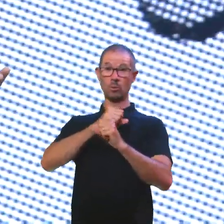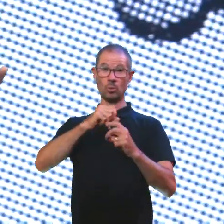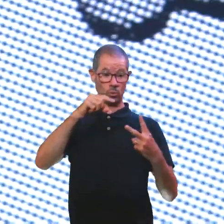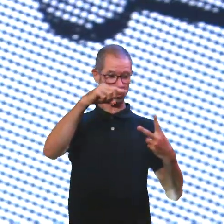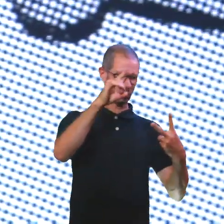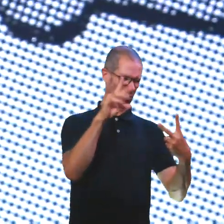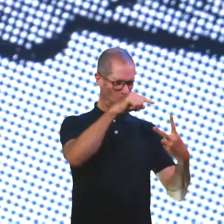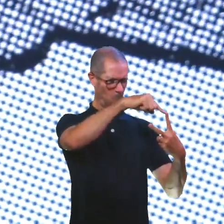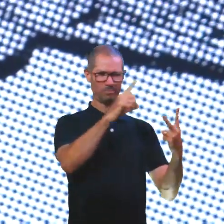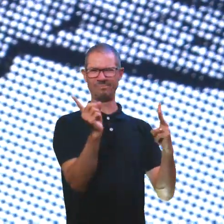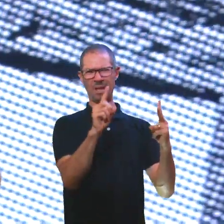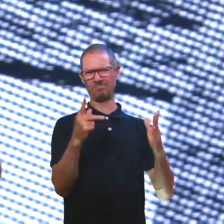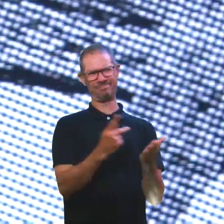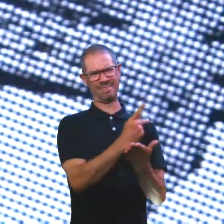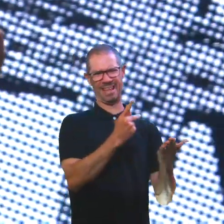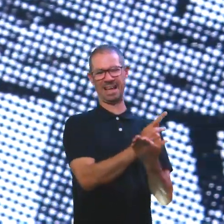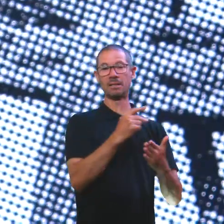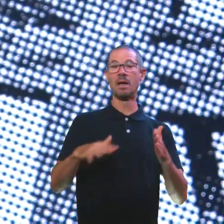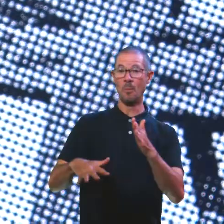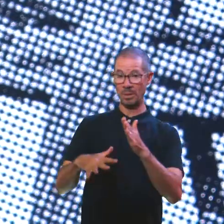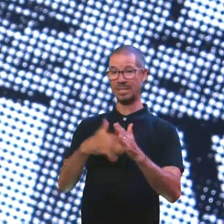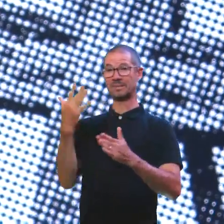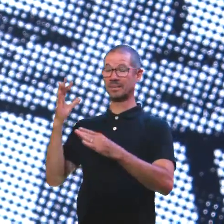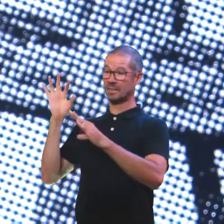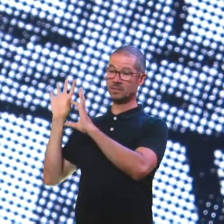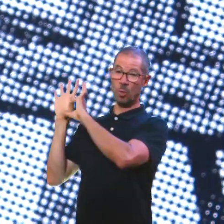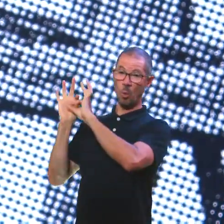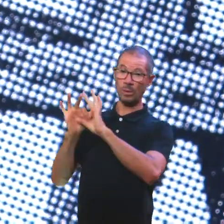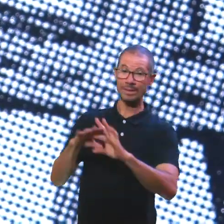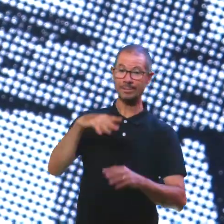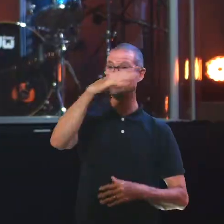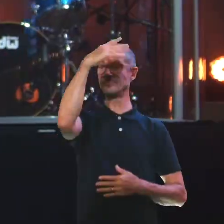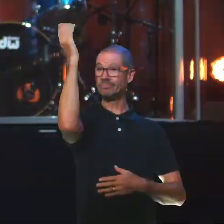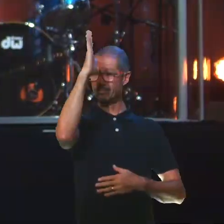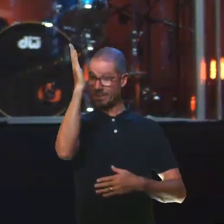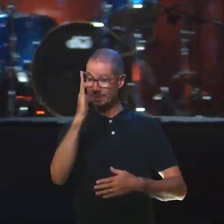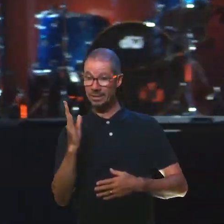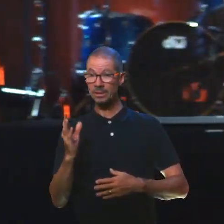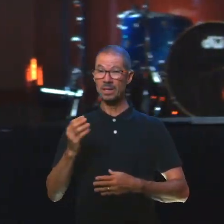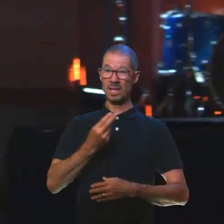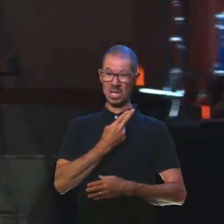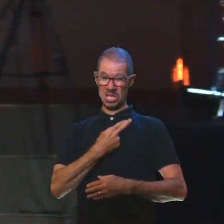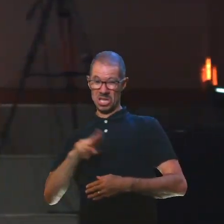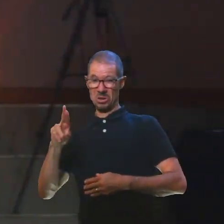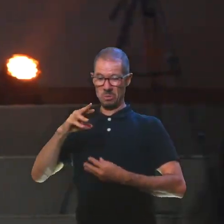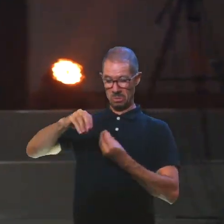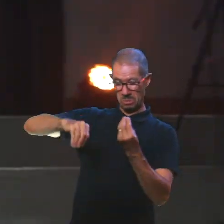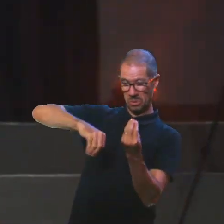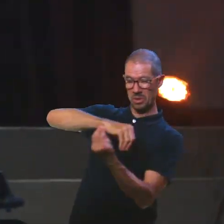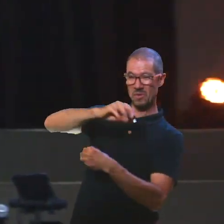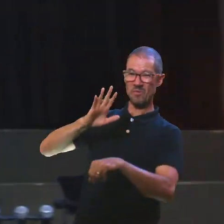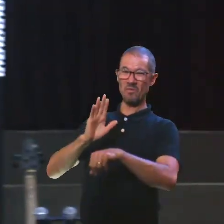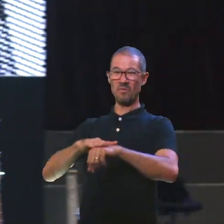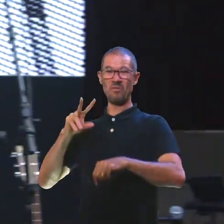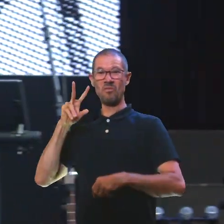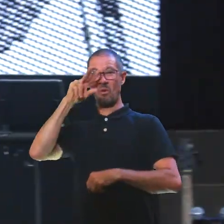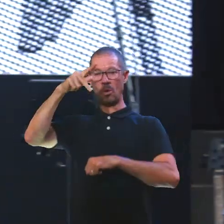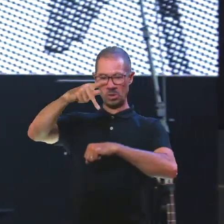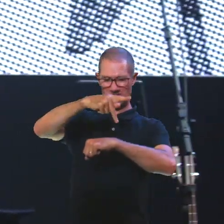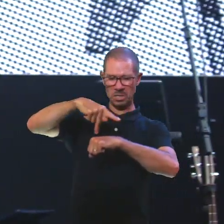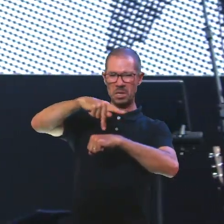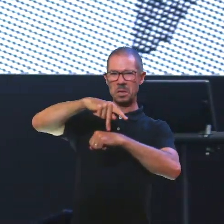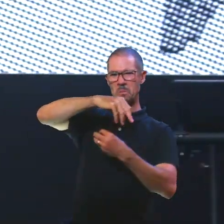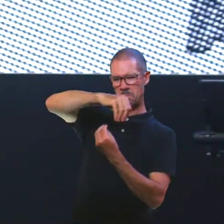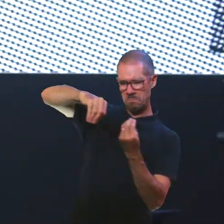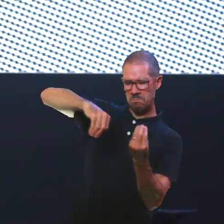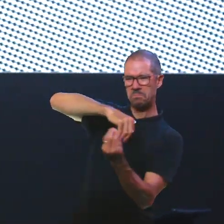coisas. Mas muitas vezes, ainda mais num contexto aqui brasileiro, gente, o sincretismo é tão forte no nosso país, e você mistura